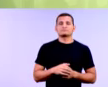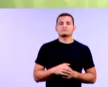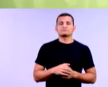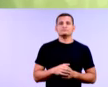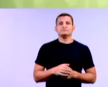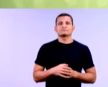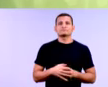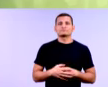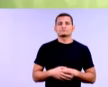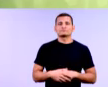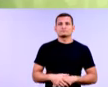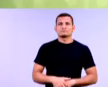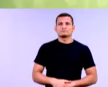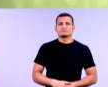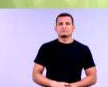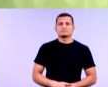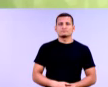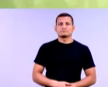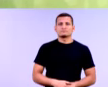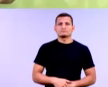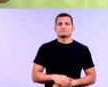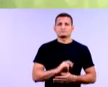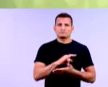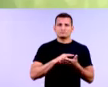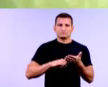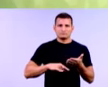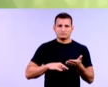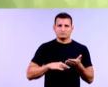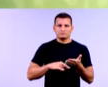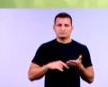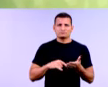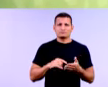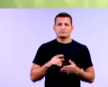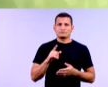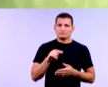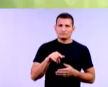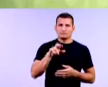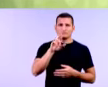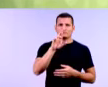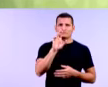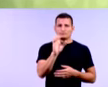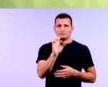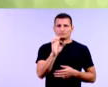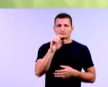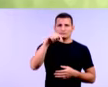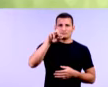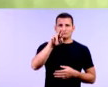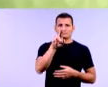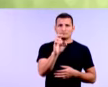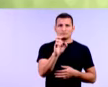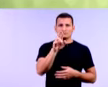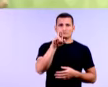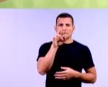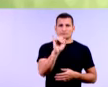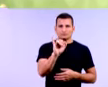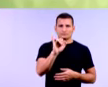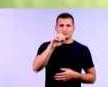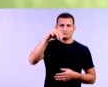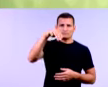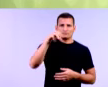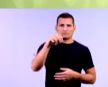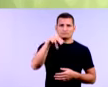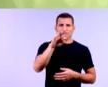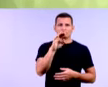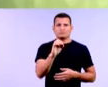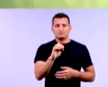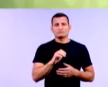geral. Então, esse tipo de documento é requerimento. Solicitando, pode-se também pensar em uma